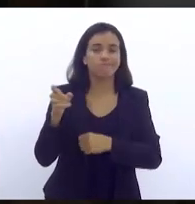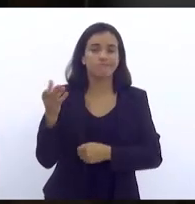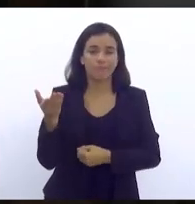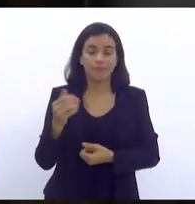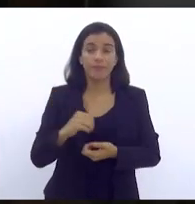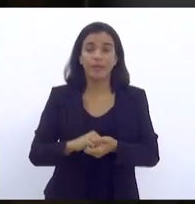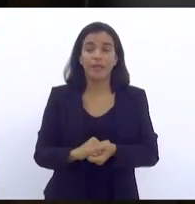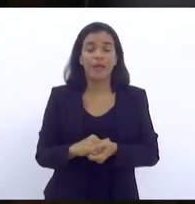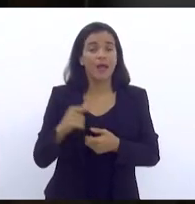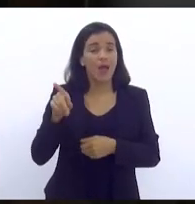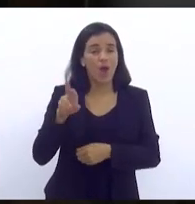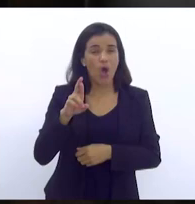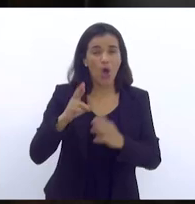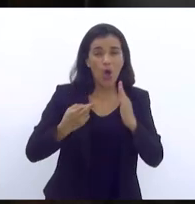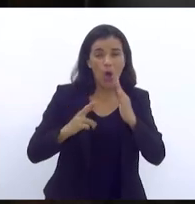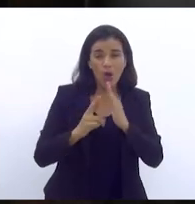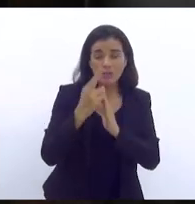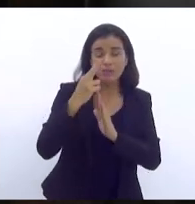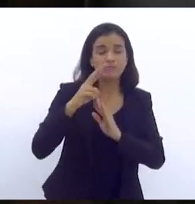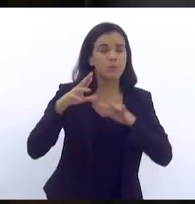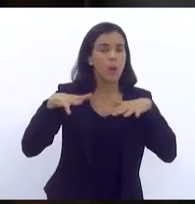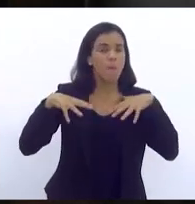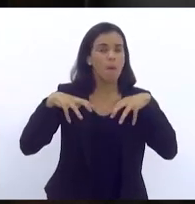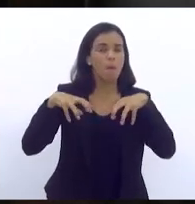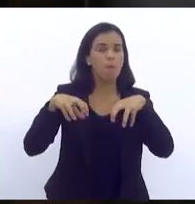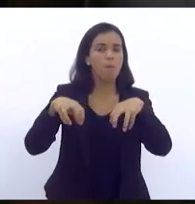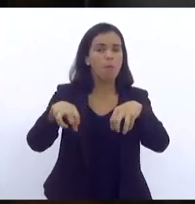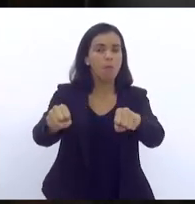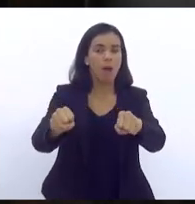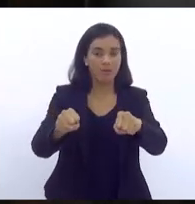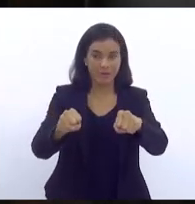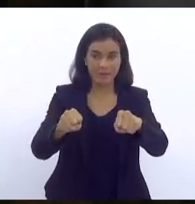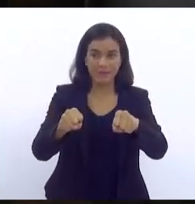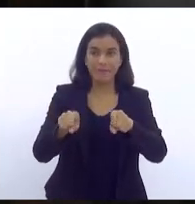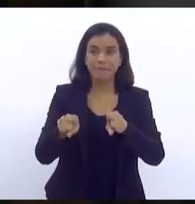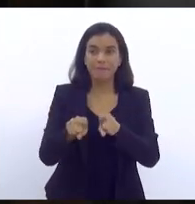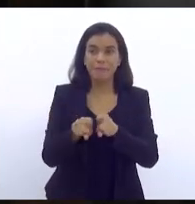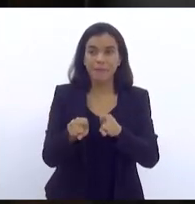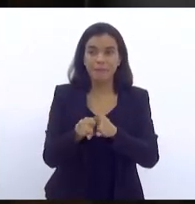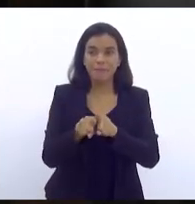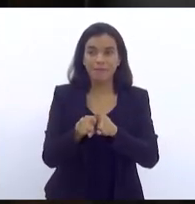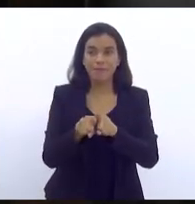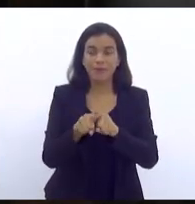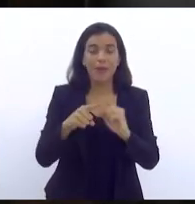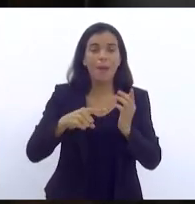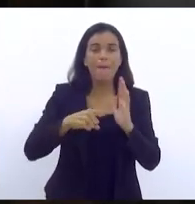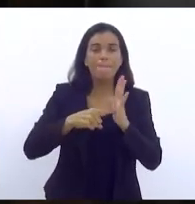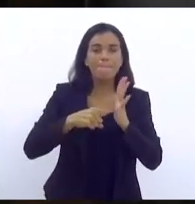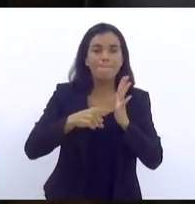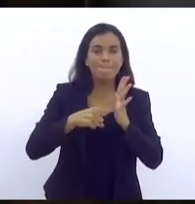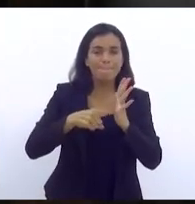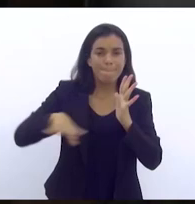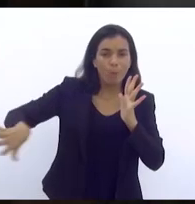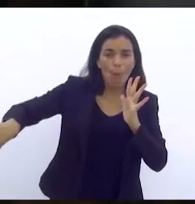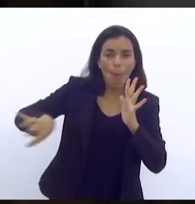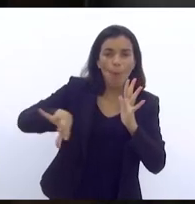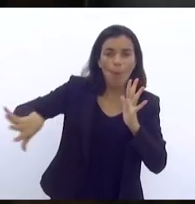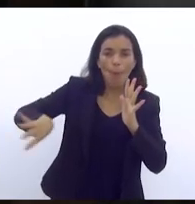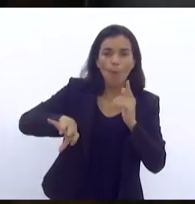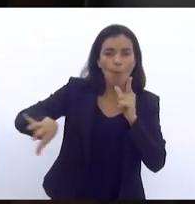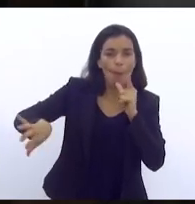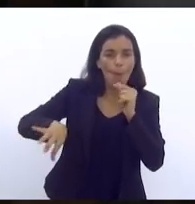a ausência de luz acabou ficando com suas bombas de eh eh de drenagem da água